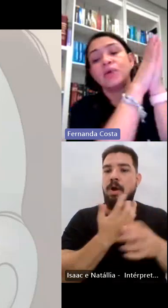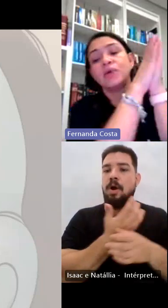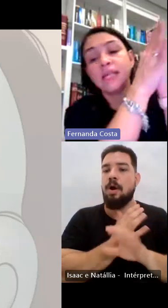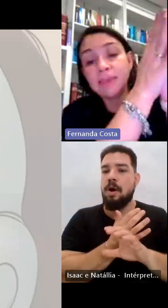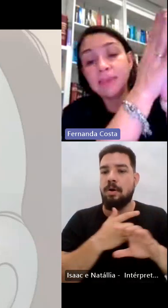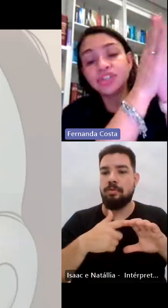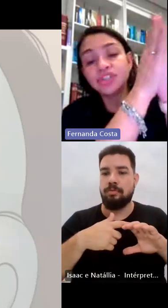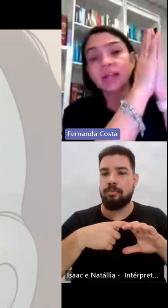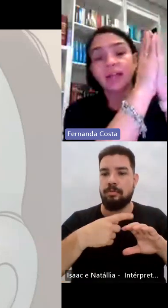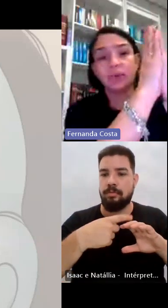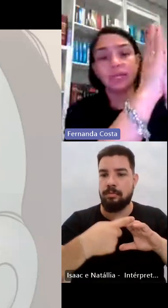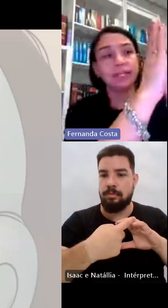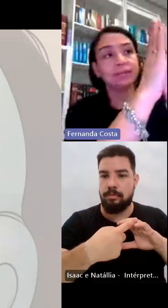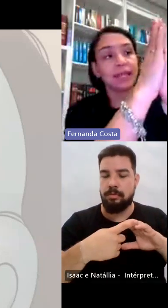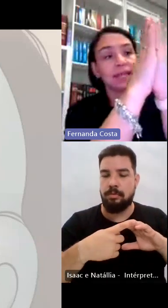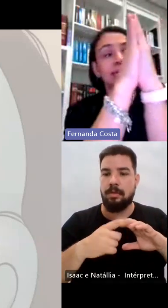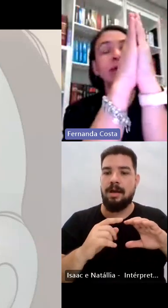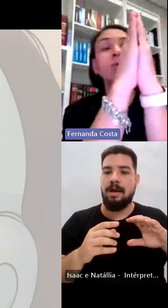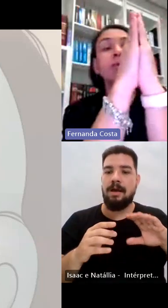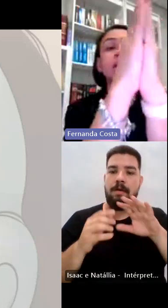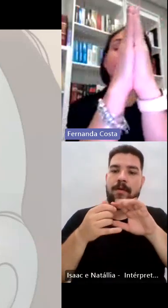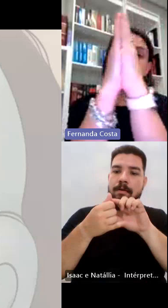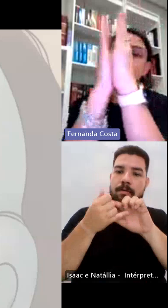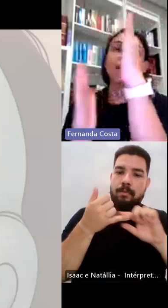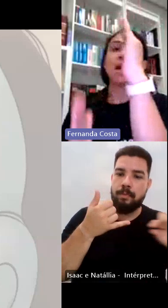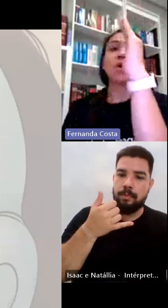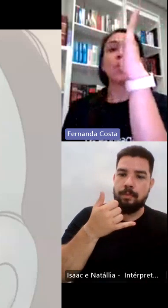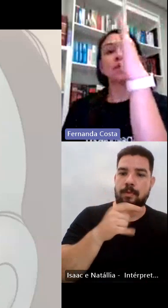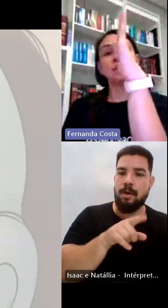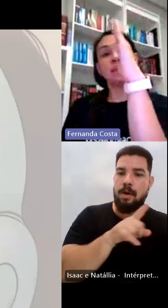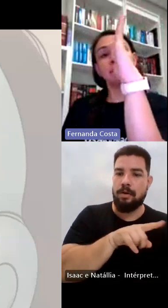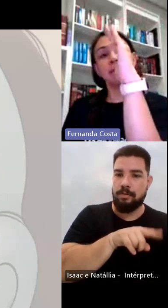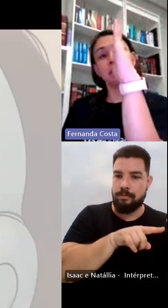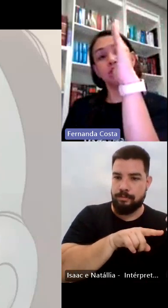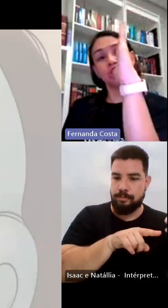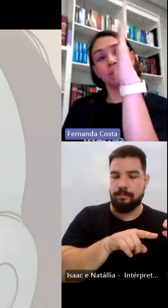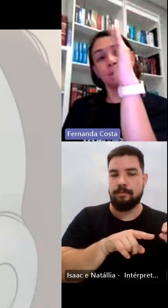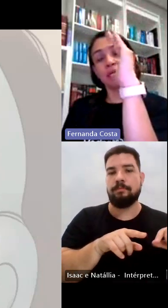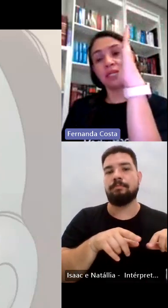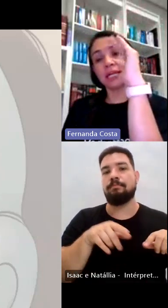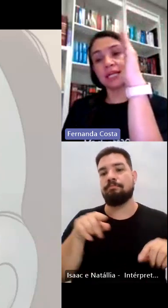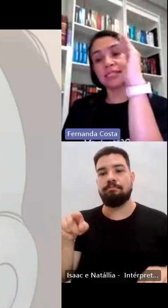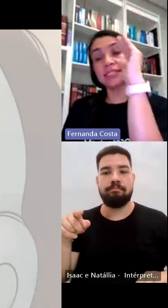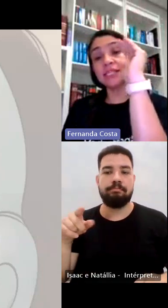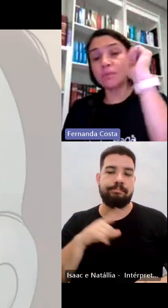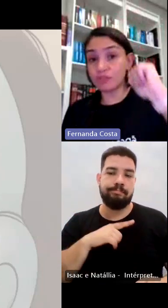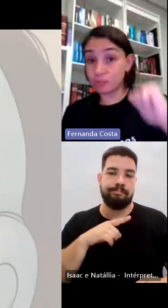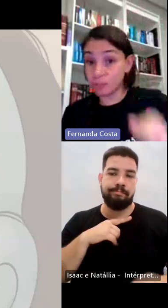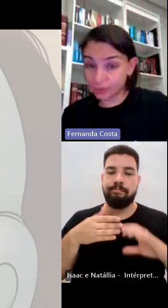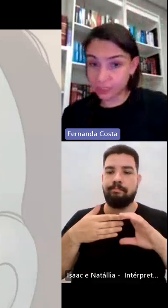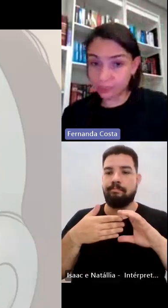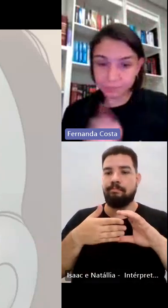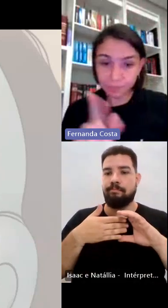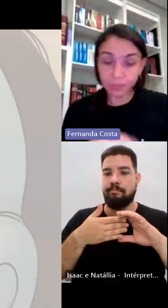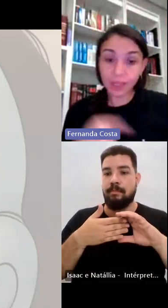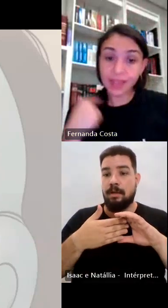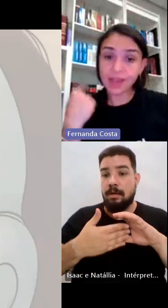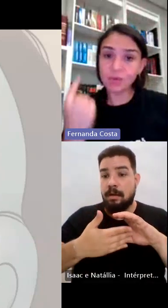através da orelha média até a orelha interna. Então, o que eu tenho? Quando a minha membrana timpânica, ela se